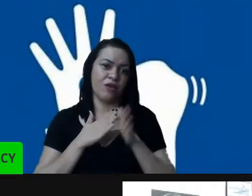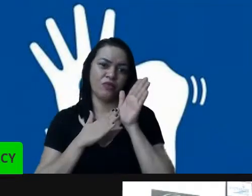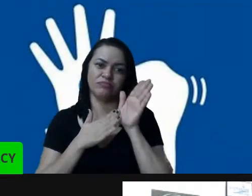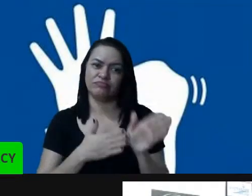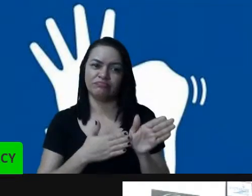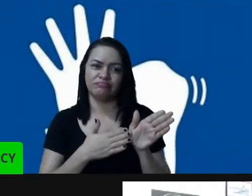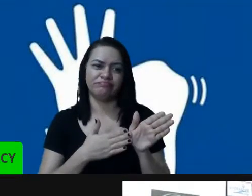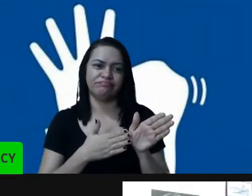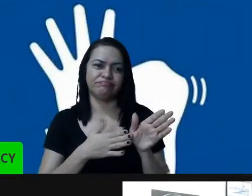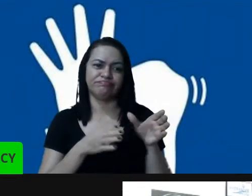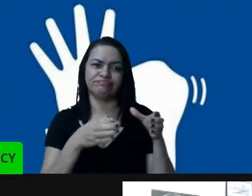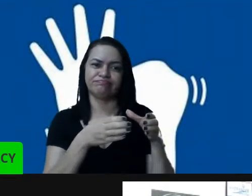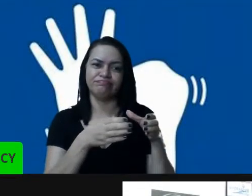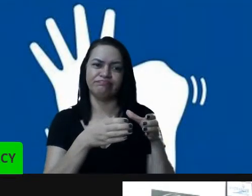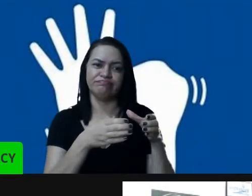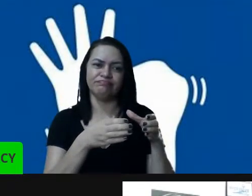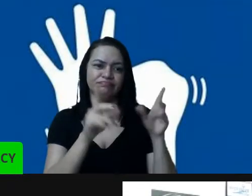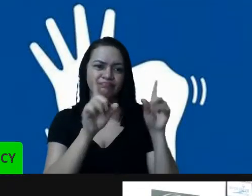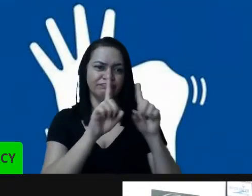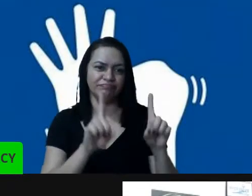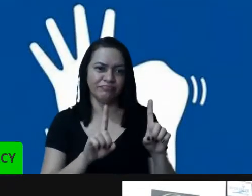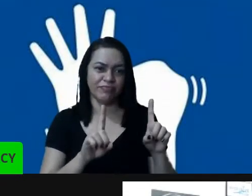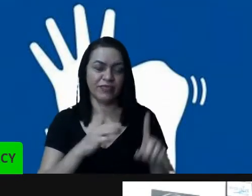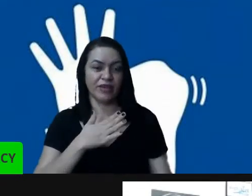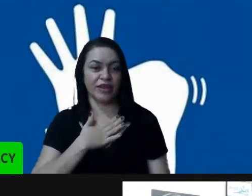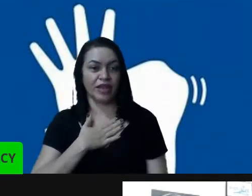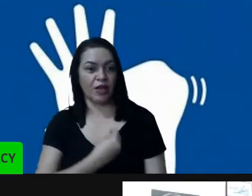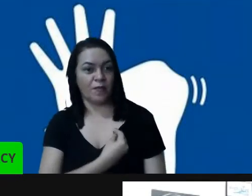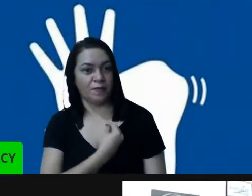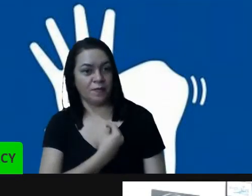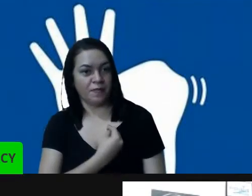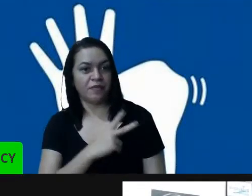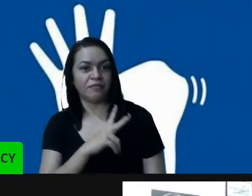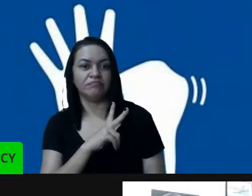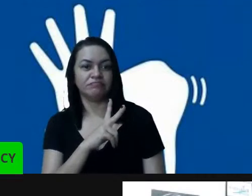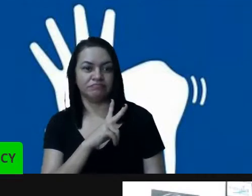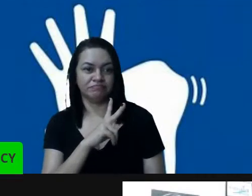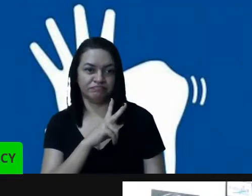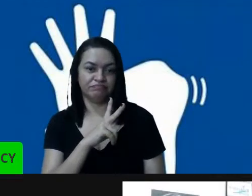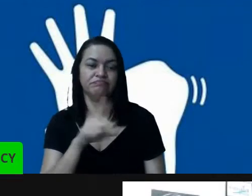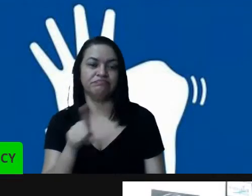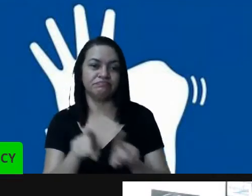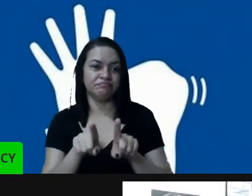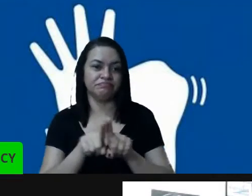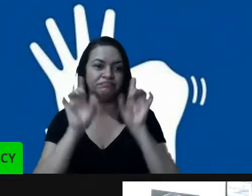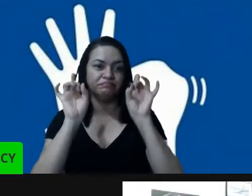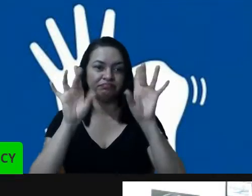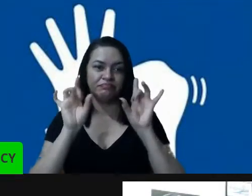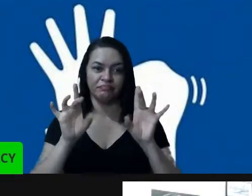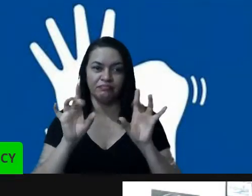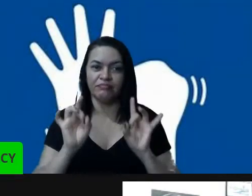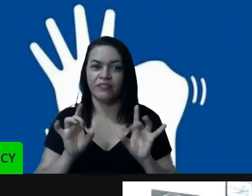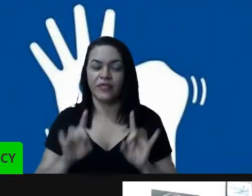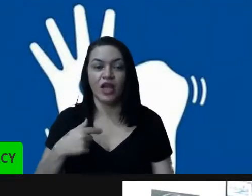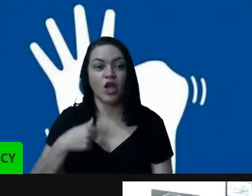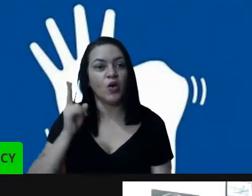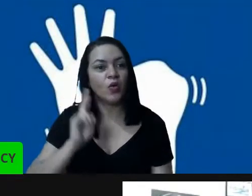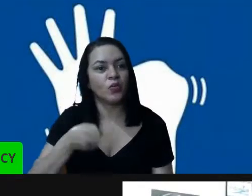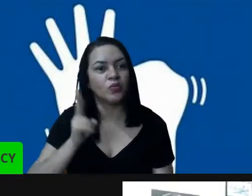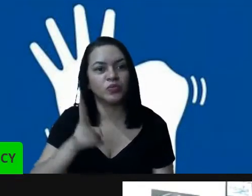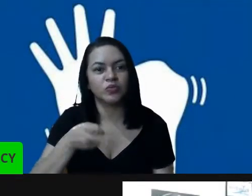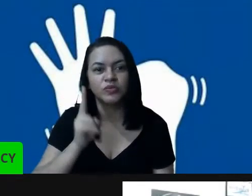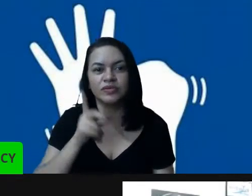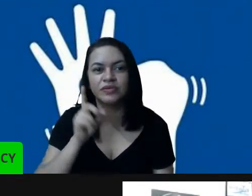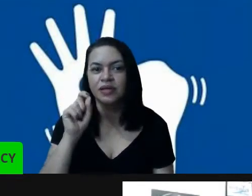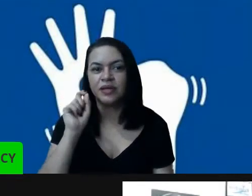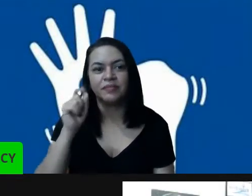são pessoas especiais na minha vida, eles sabem disso. E eu sempre. Esse roteiro de live já estava